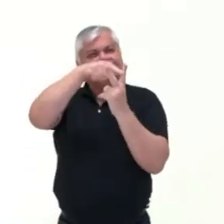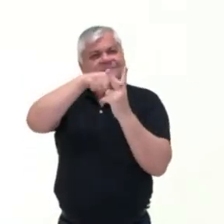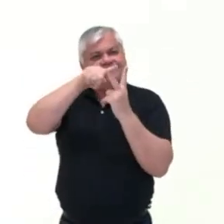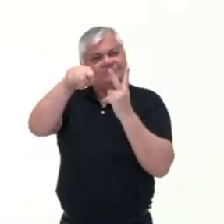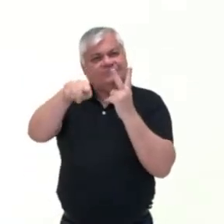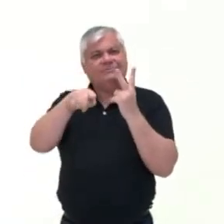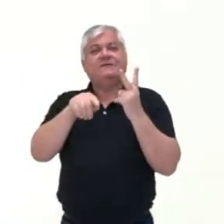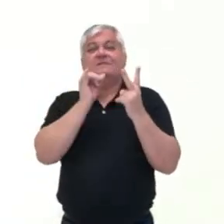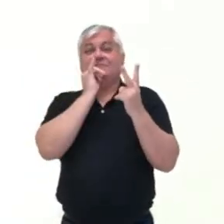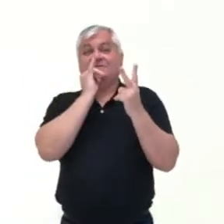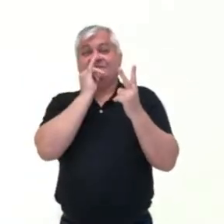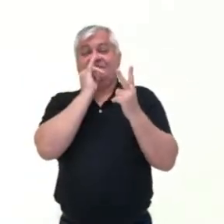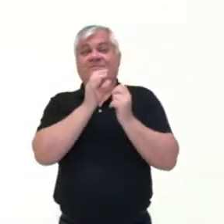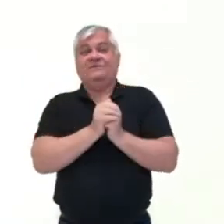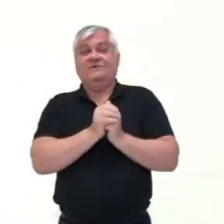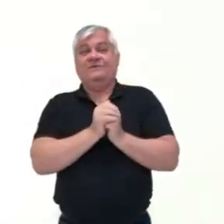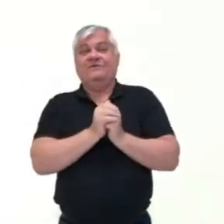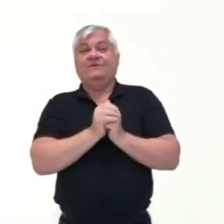meu índice